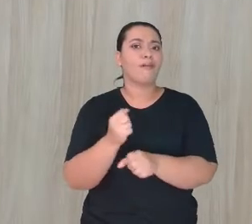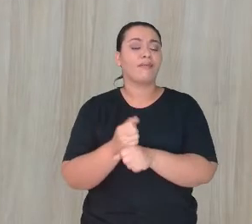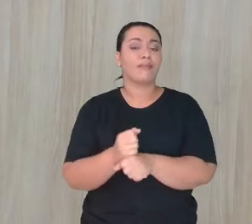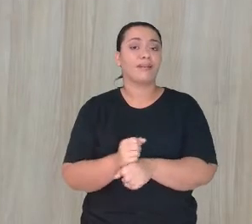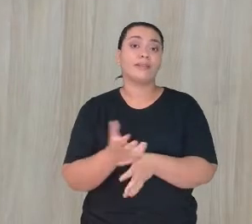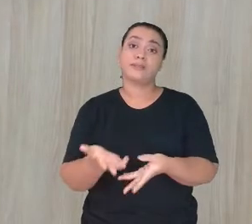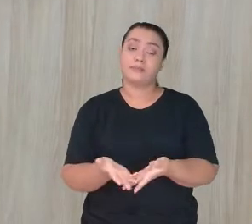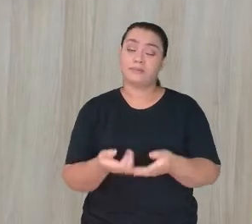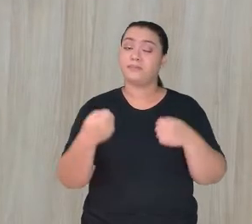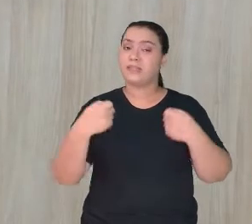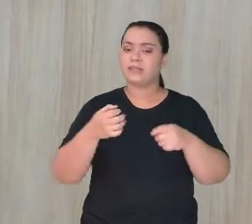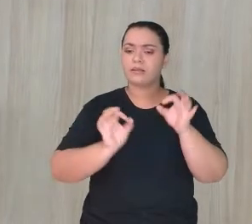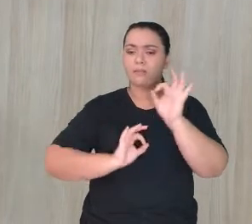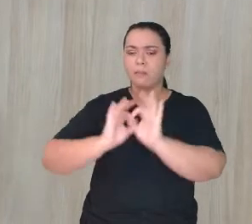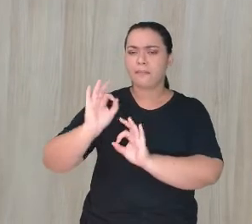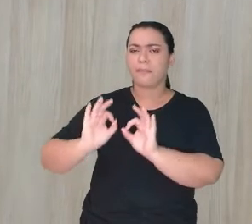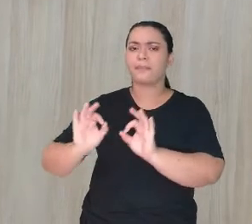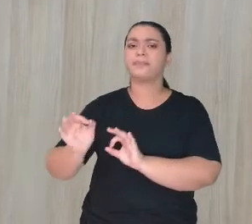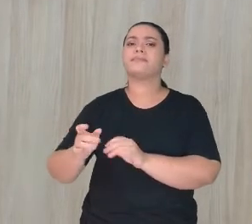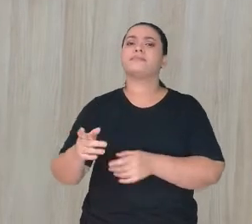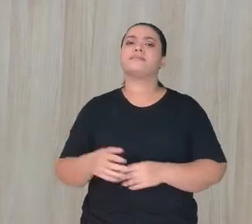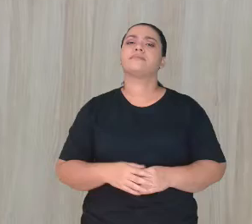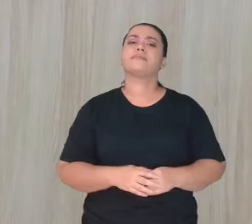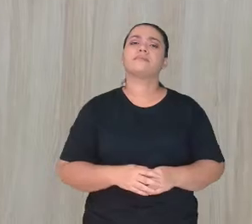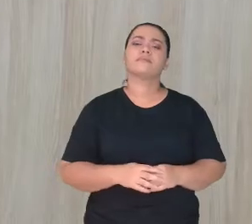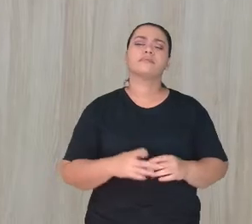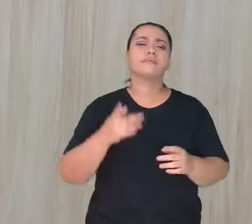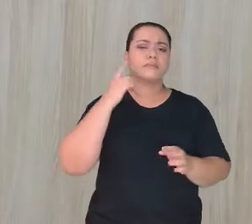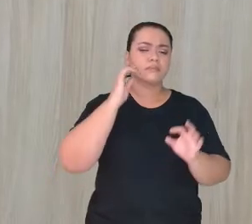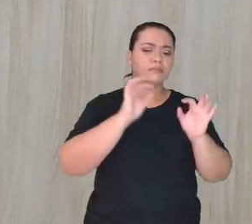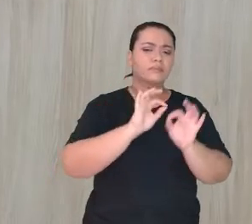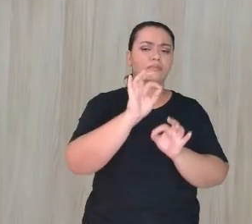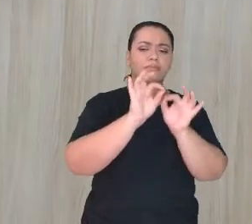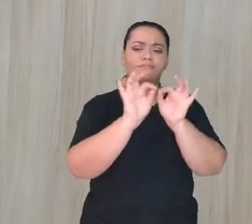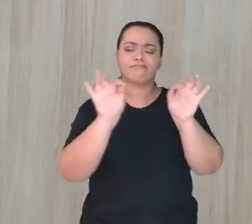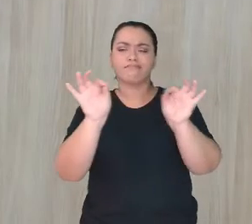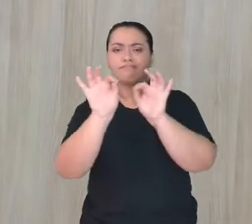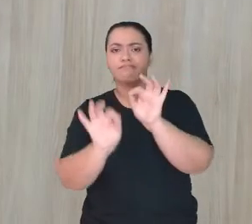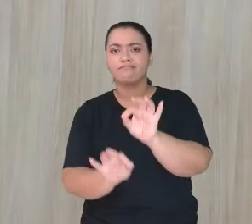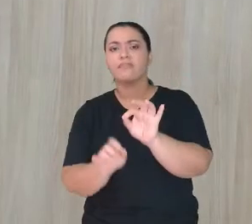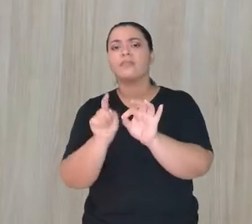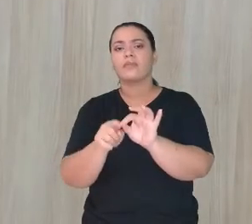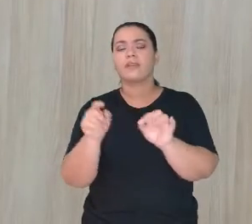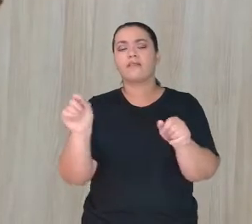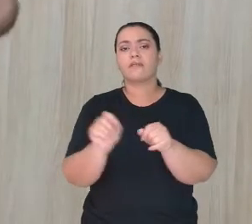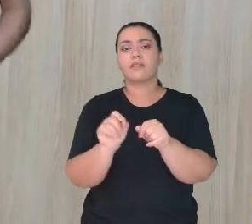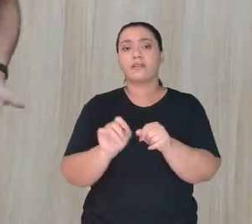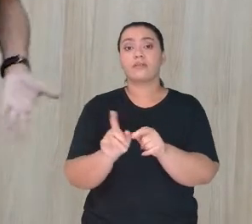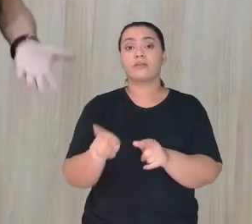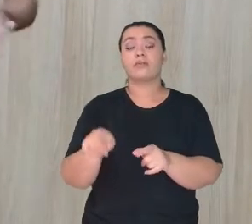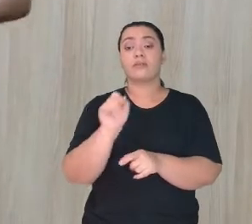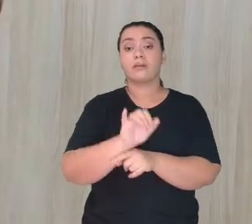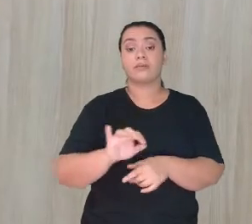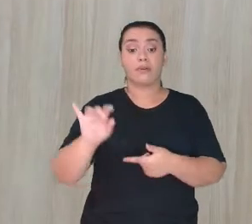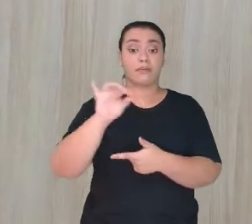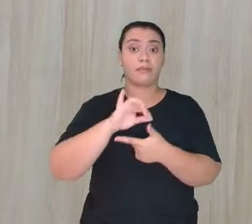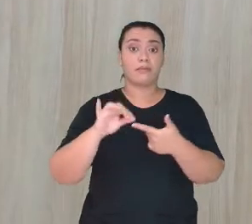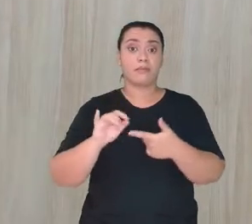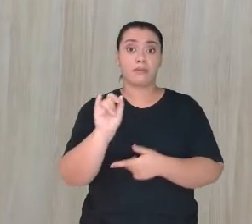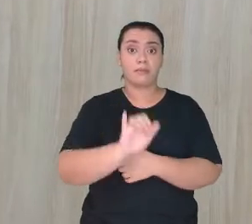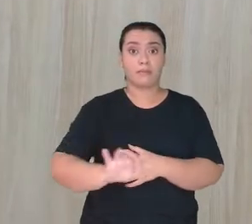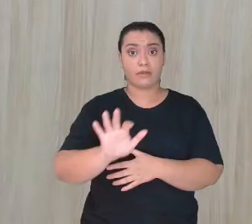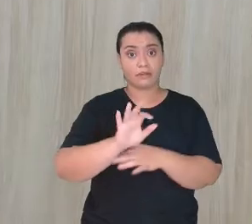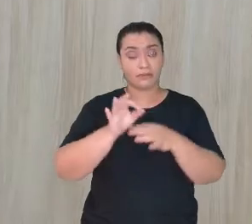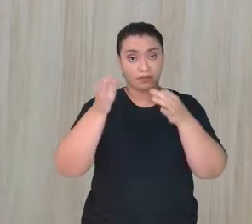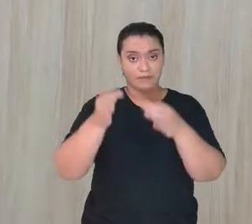pouquinho irregular, você consegue pegar uma trena, arriscar assim, ó, direitinho, uma régua, e aí você forma a figura perfeita para poder montar. Então,